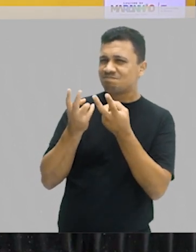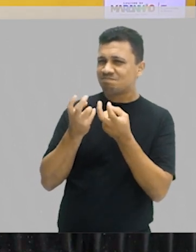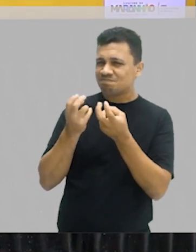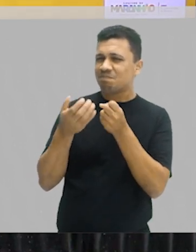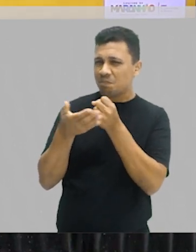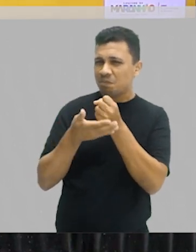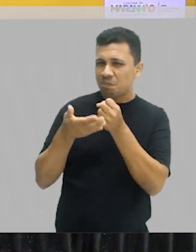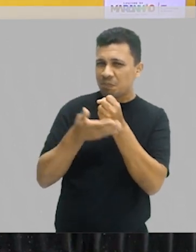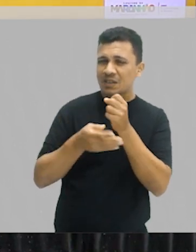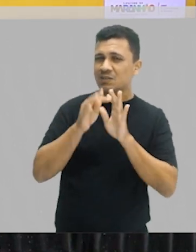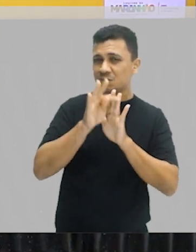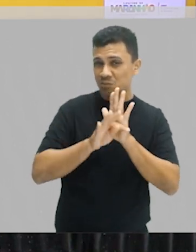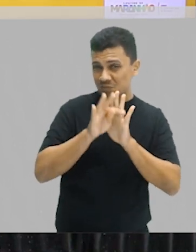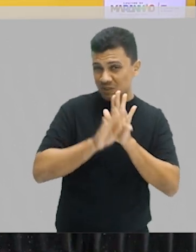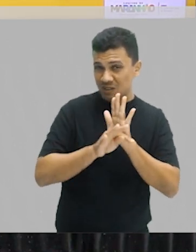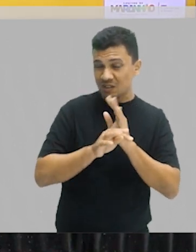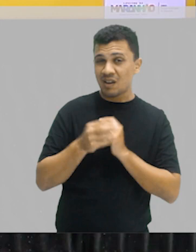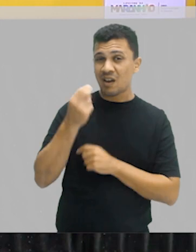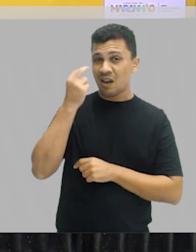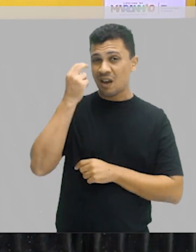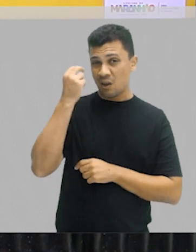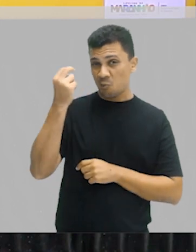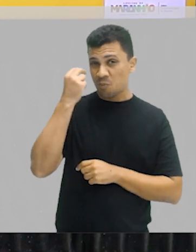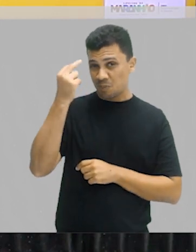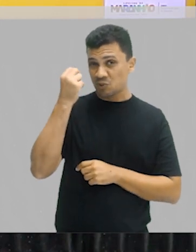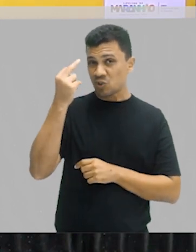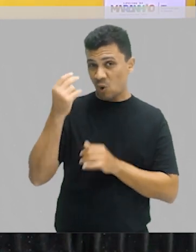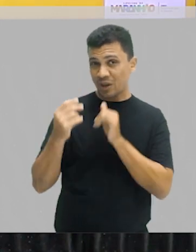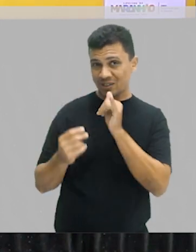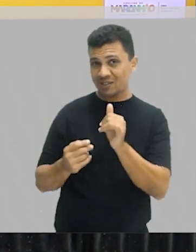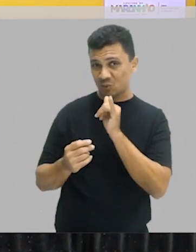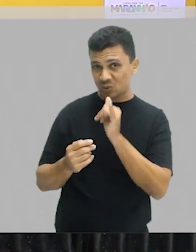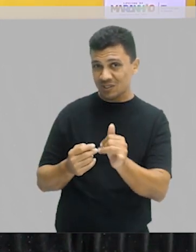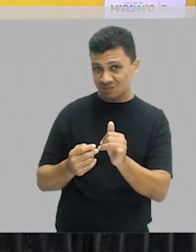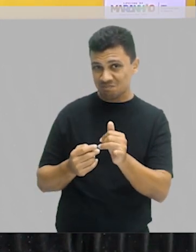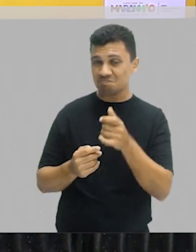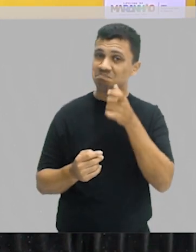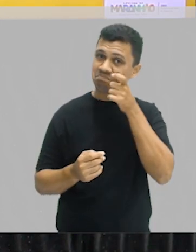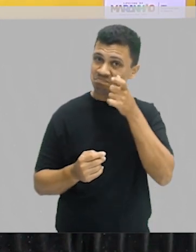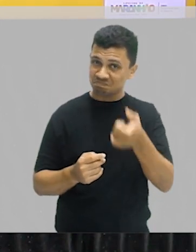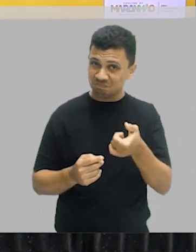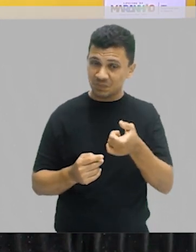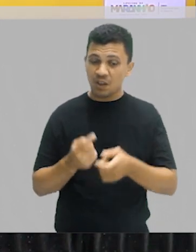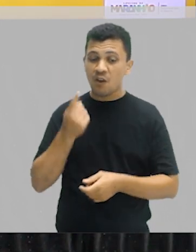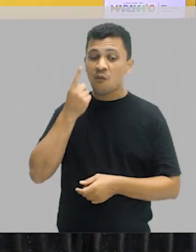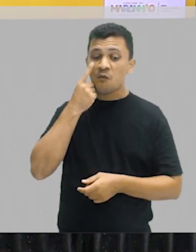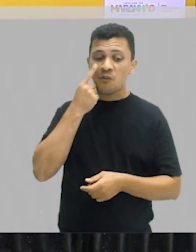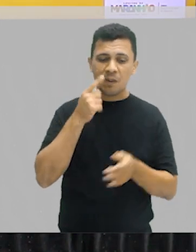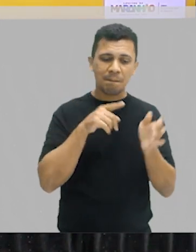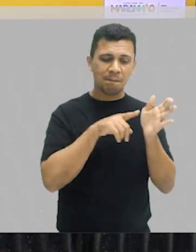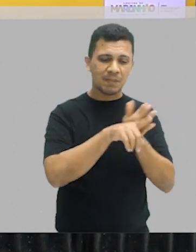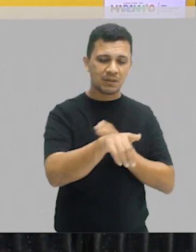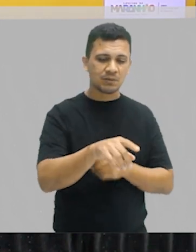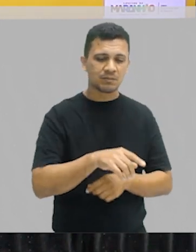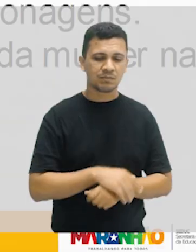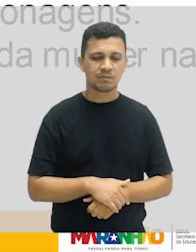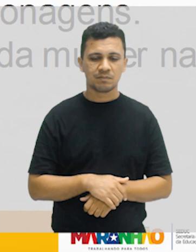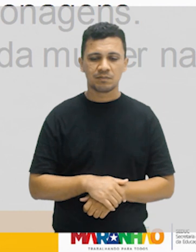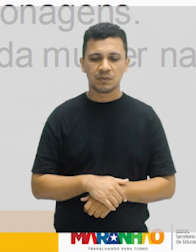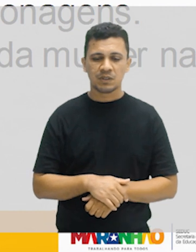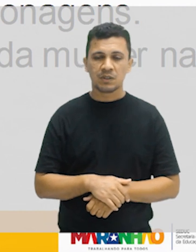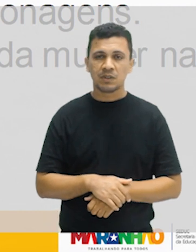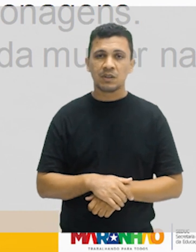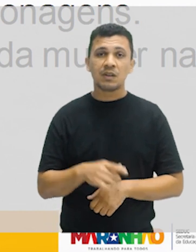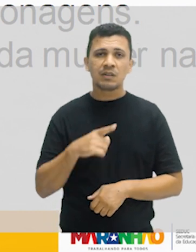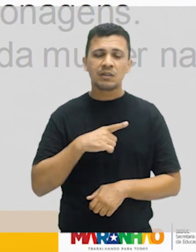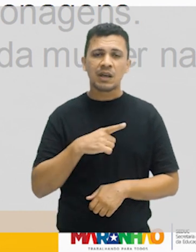me contando. É uma história interessante, tá? Então vamos lá ver o que o questão me pede. No fragmento do